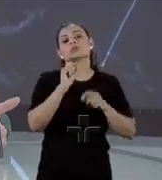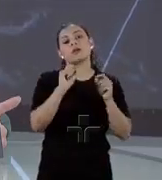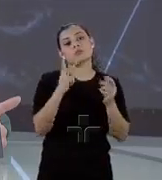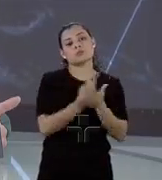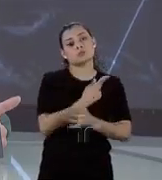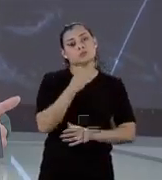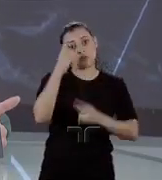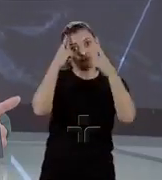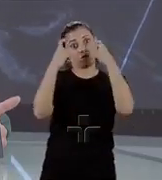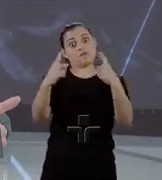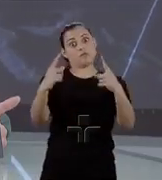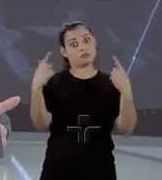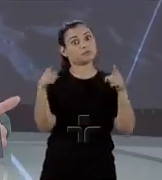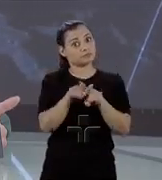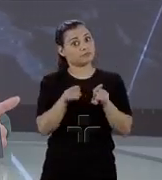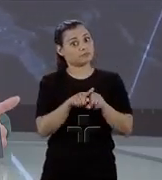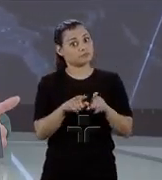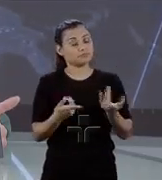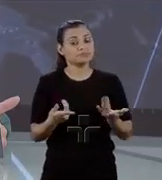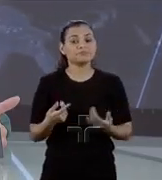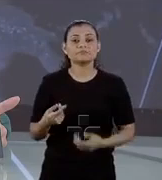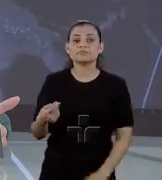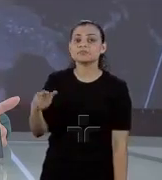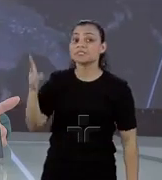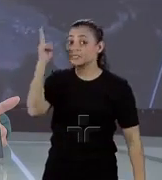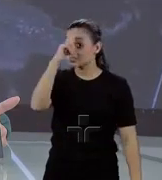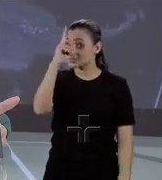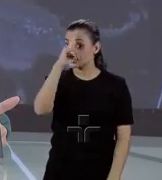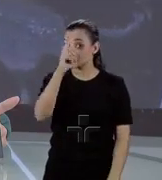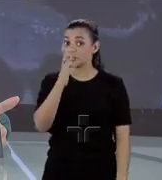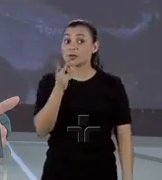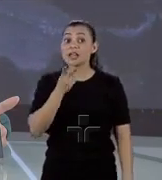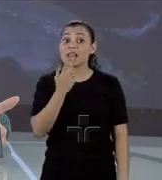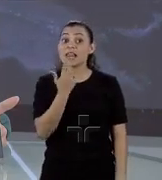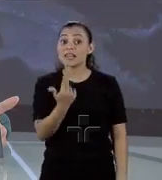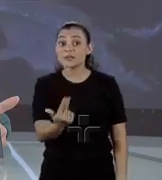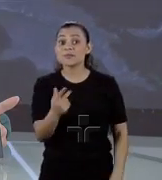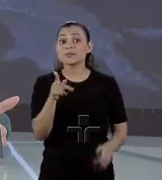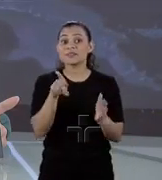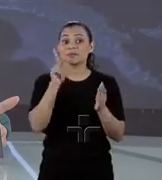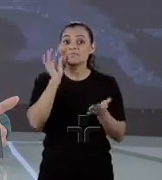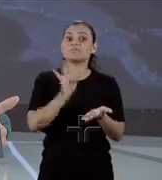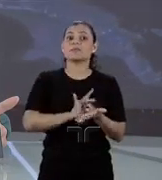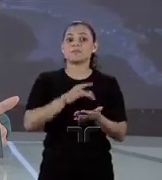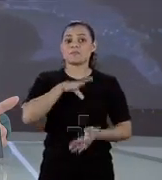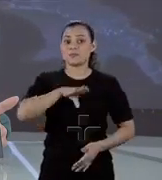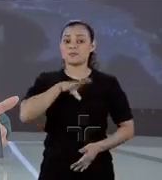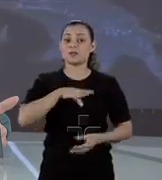pelas dicas. Ainda sobre a história, né, da nossa língua, Luiz Henrique Pessoa falando, evolução